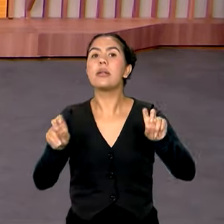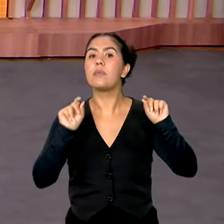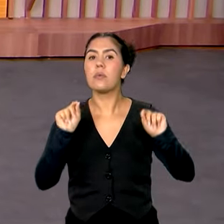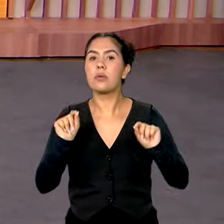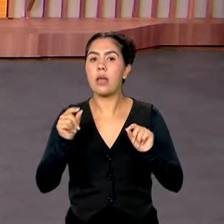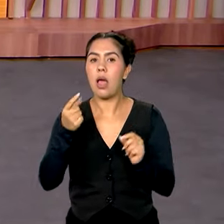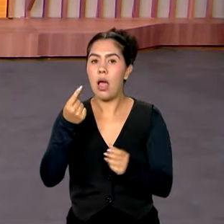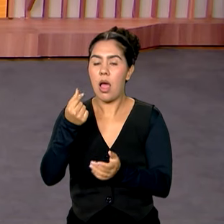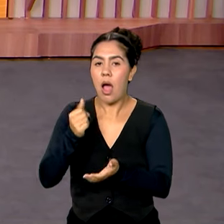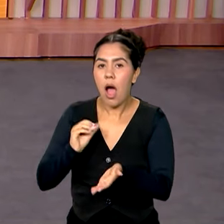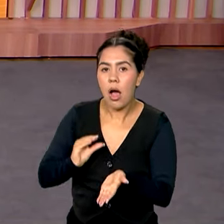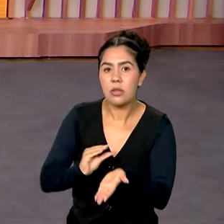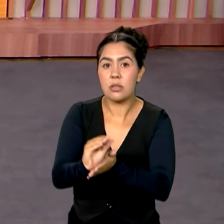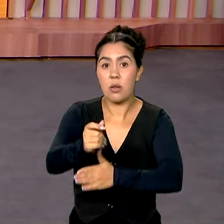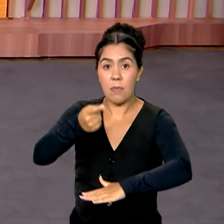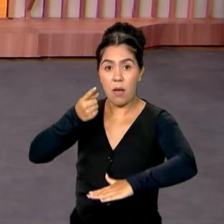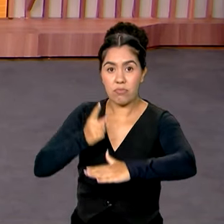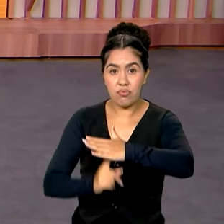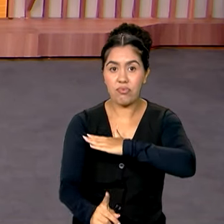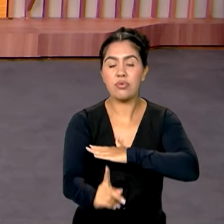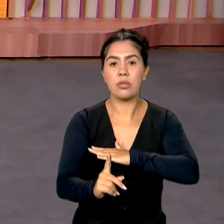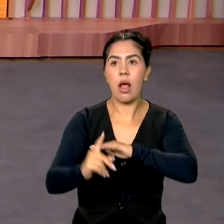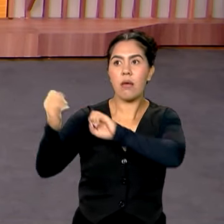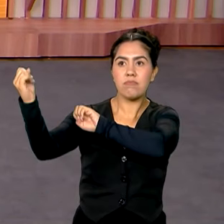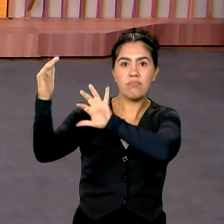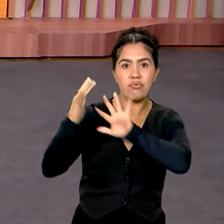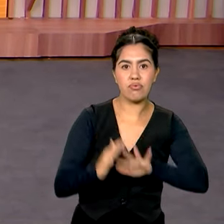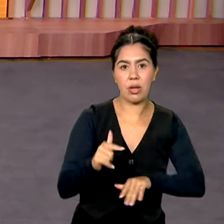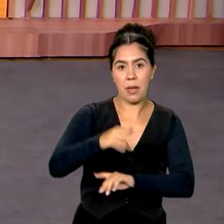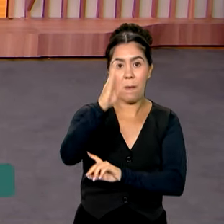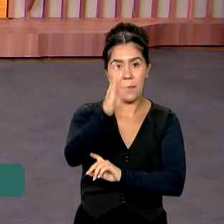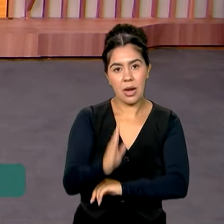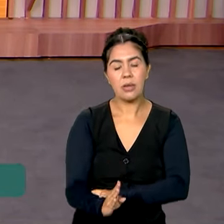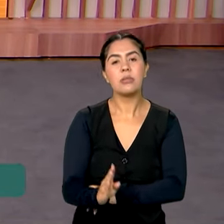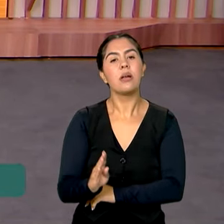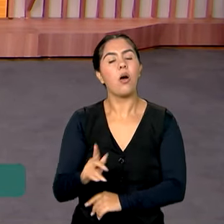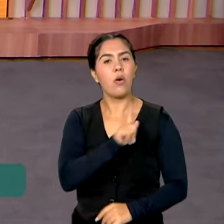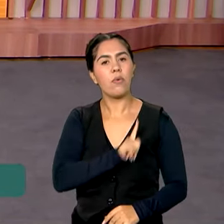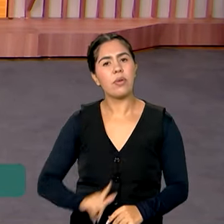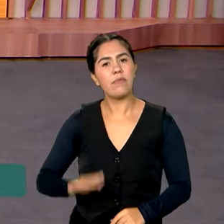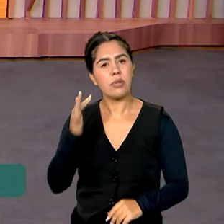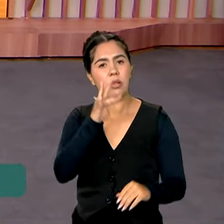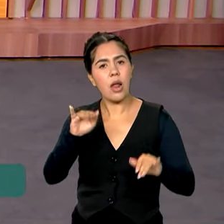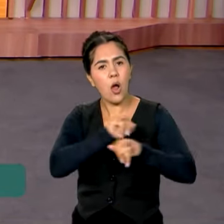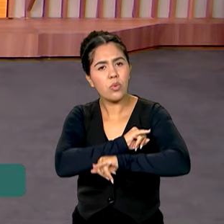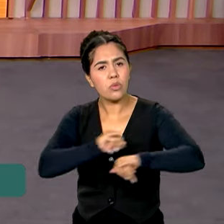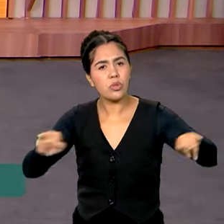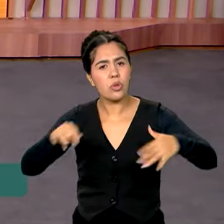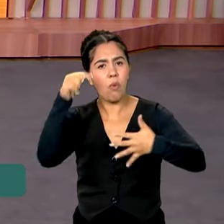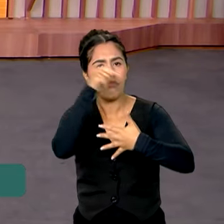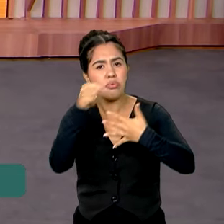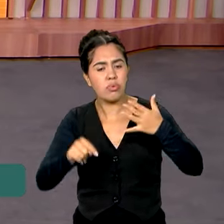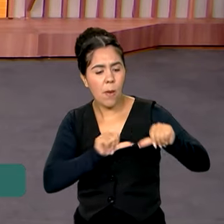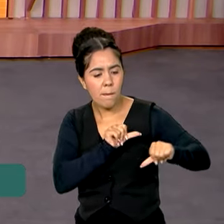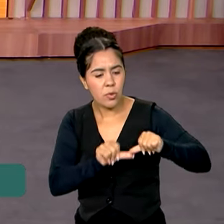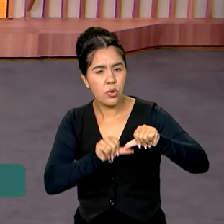aos refugiados que vêm para o Brasil. O governo federal anunciou mudanças no acesso ao serviço de solicitação de refúgio, que